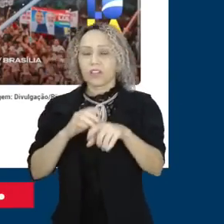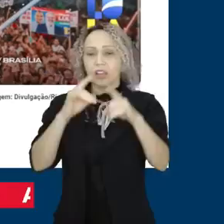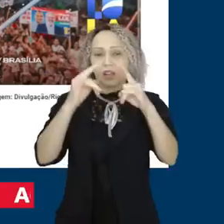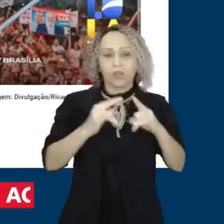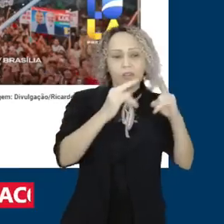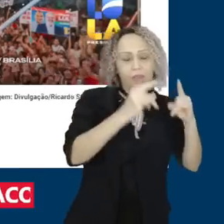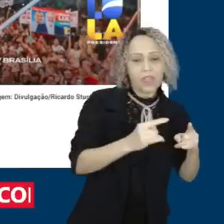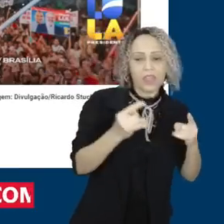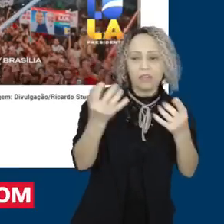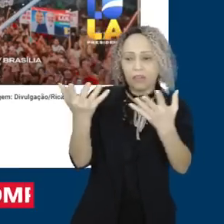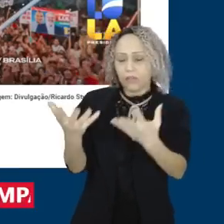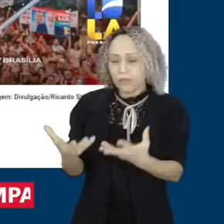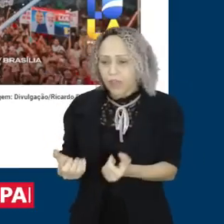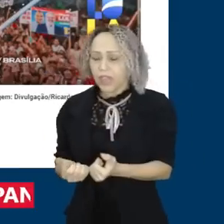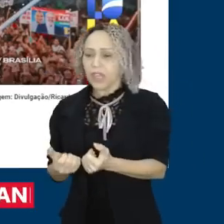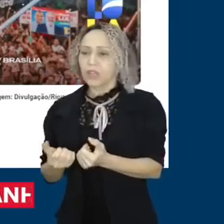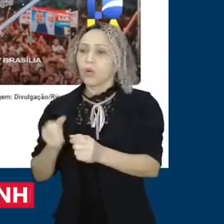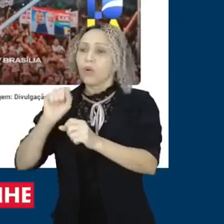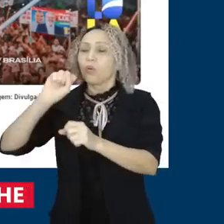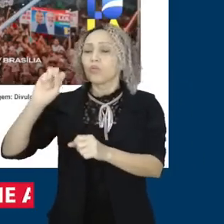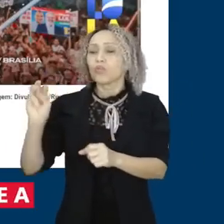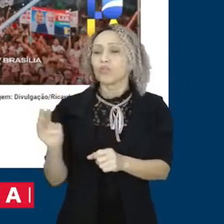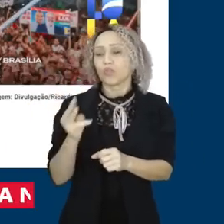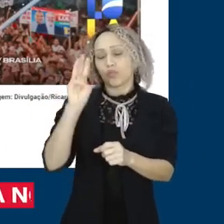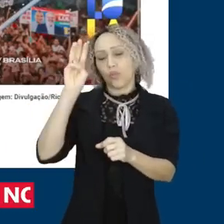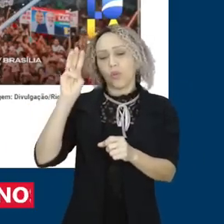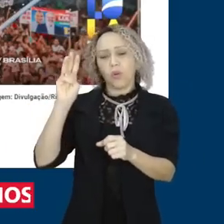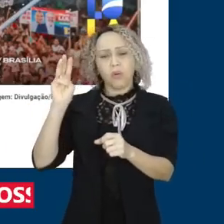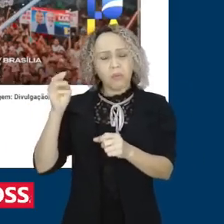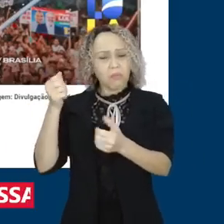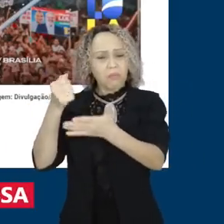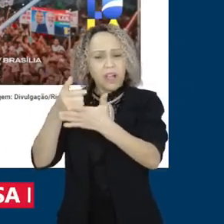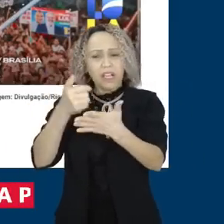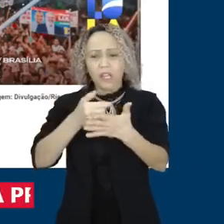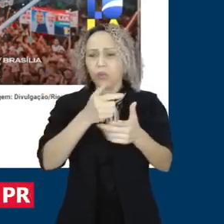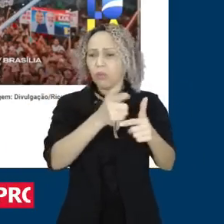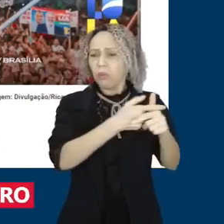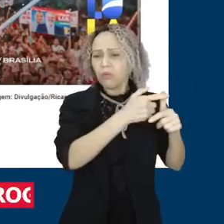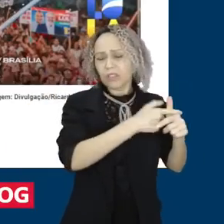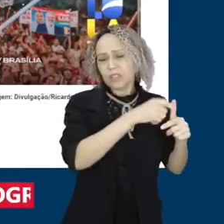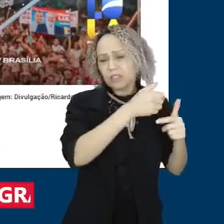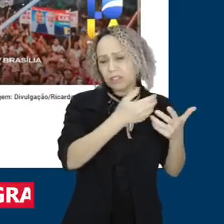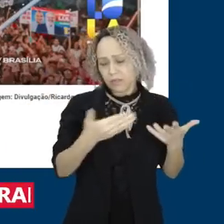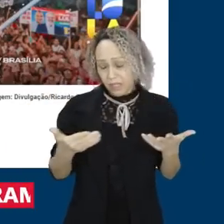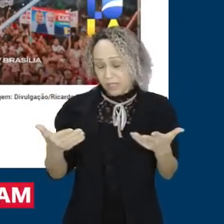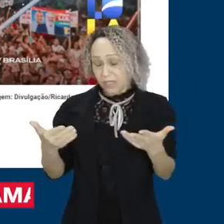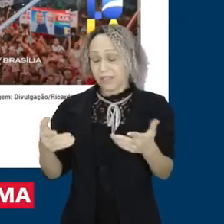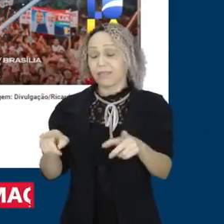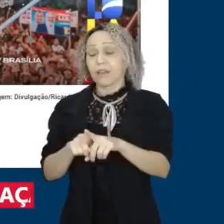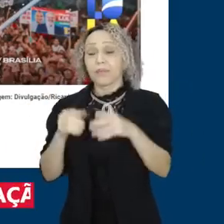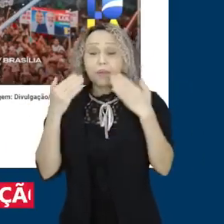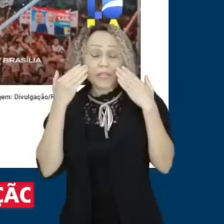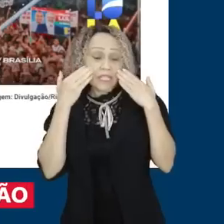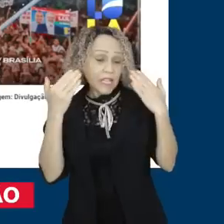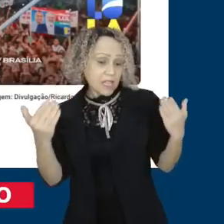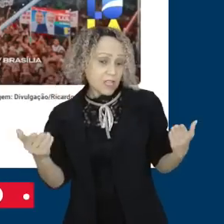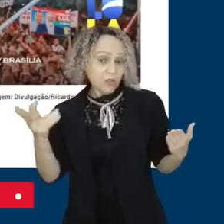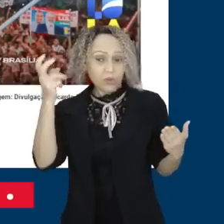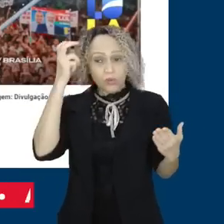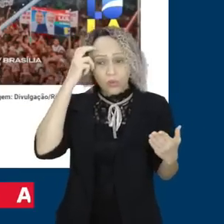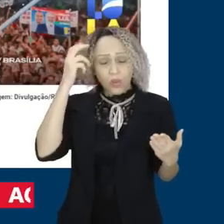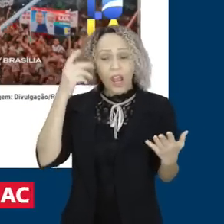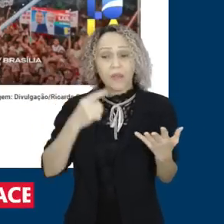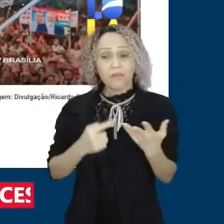estrutura dos shows e atrações do Festival de Futuro, reforço da segurança, exibições culturais e muito mais. E para doar é